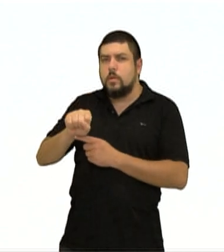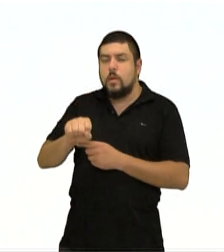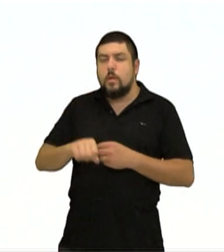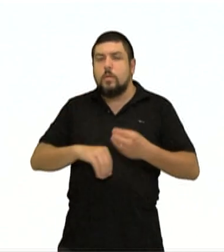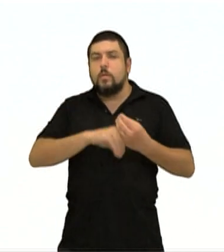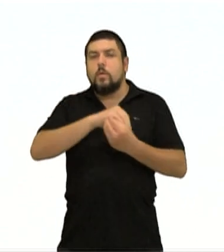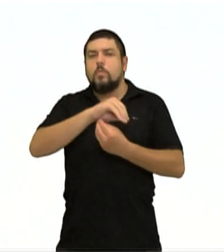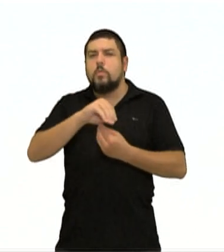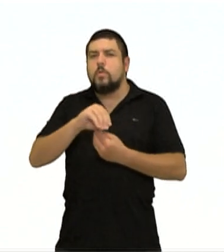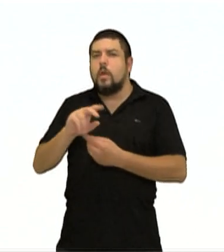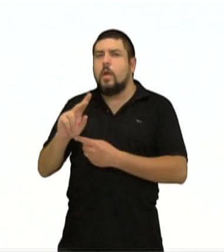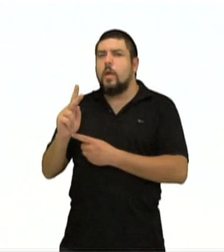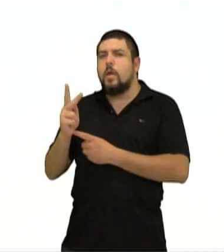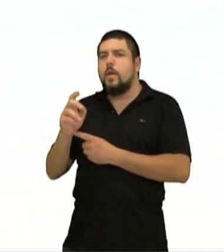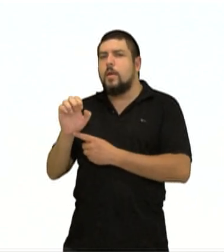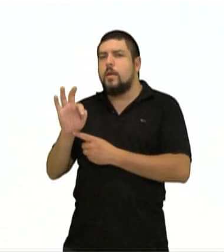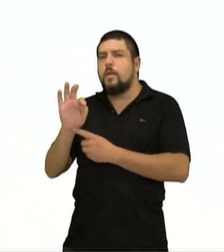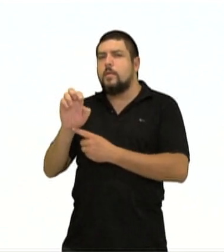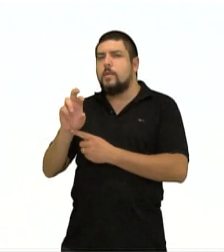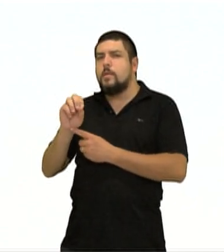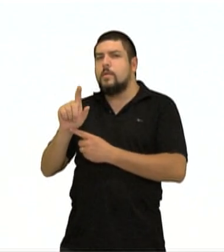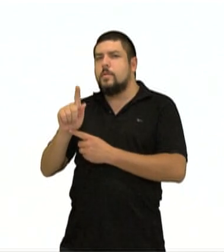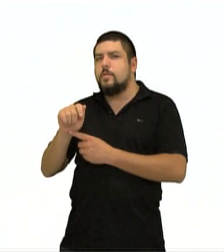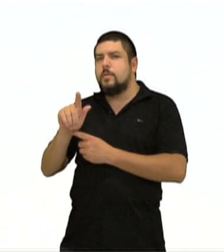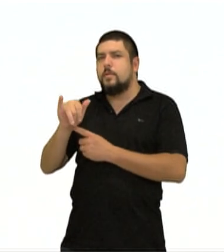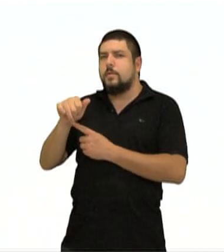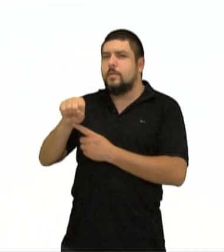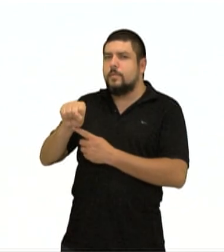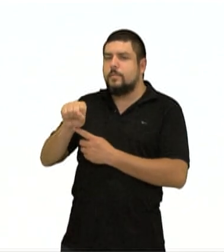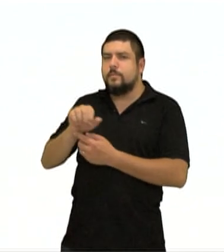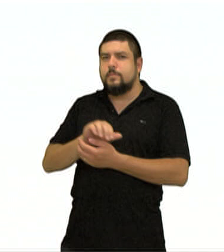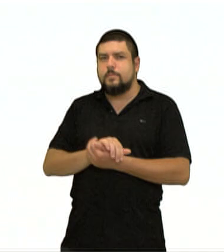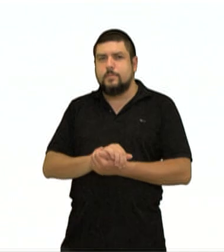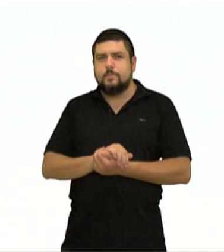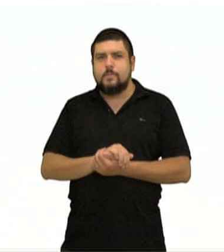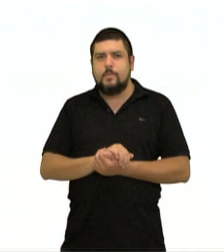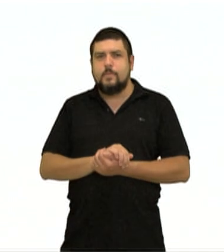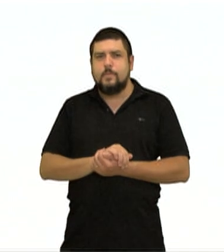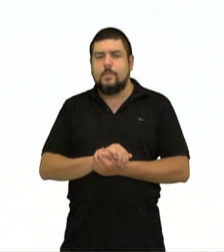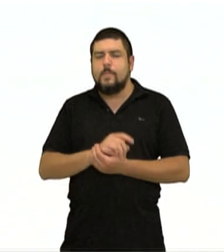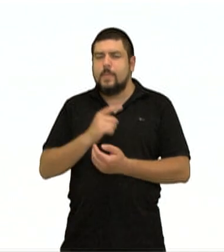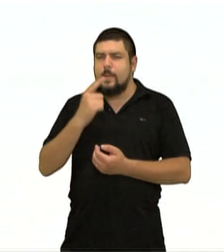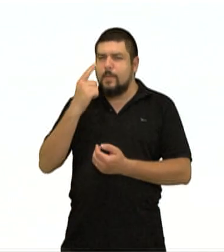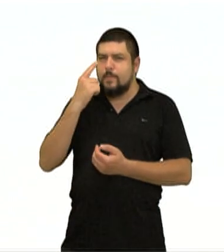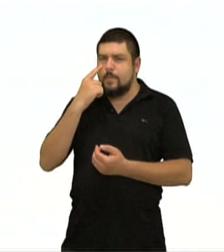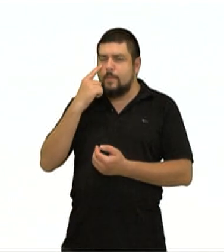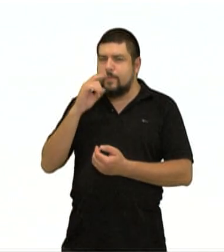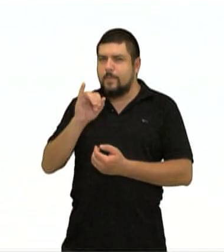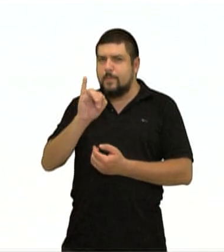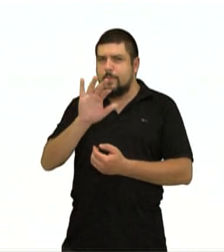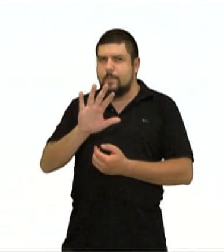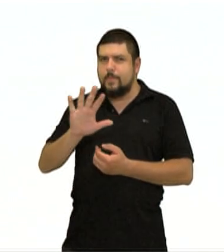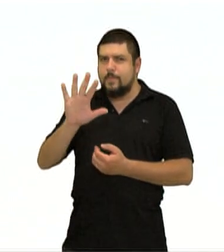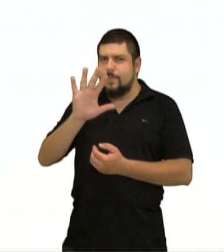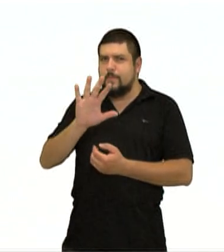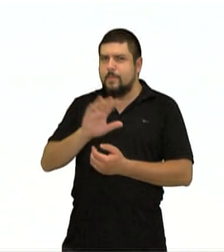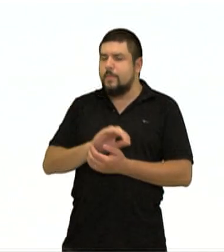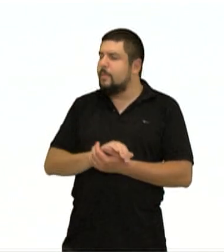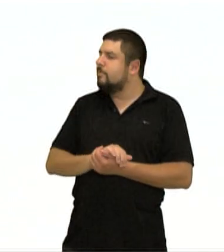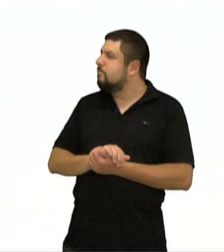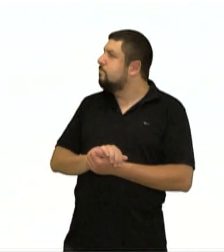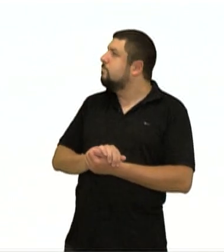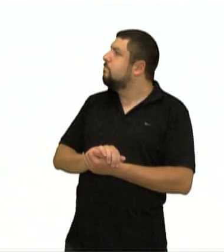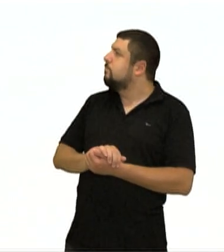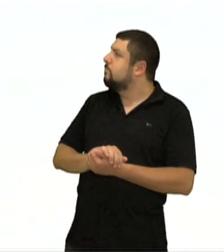como diferenciá-las. Então acompanhem comigo essa imagem. Observem bem. O que vocês